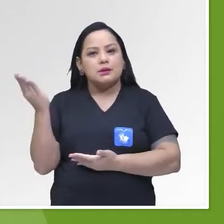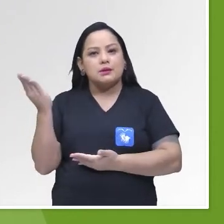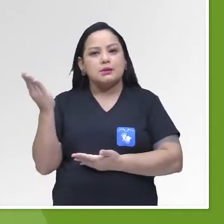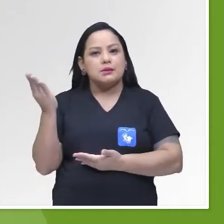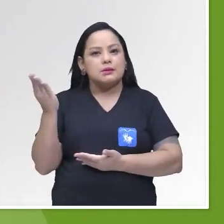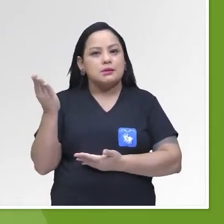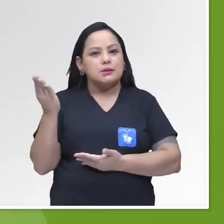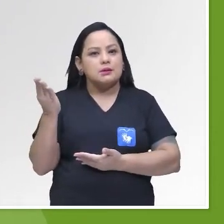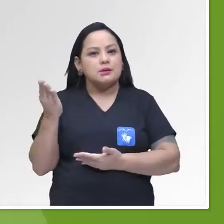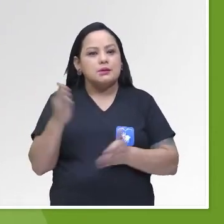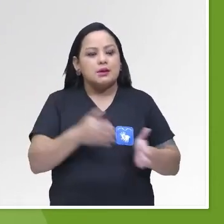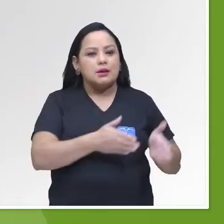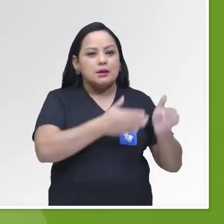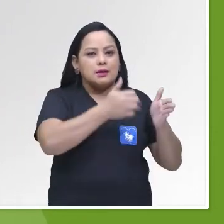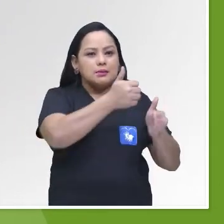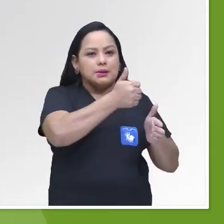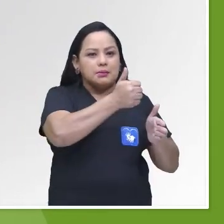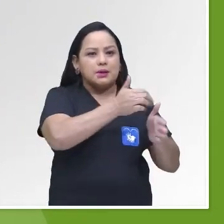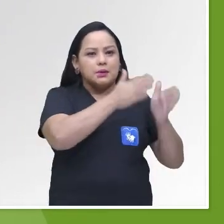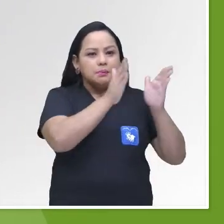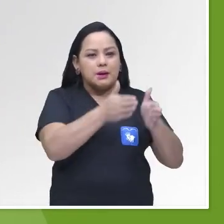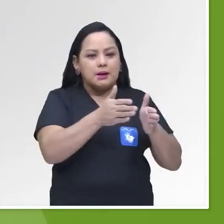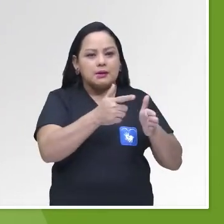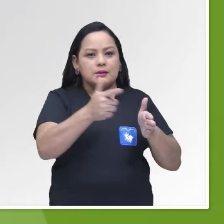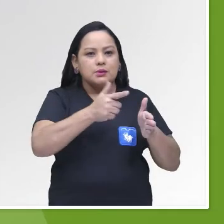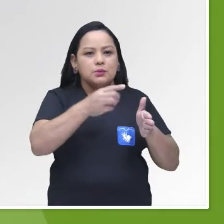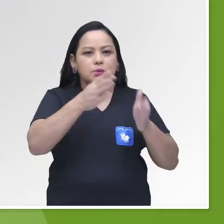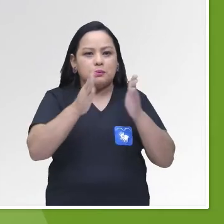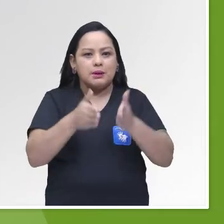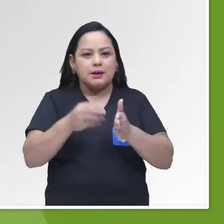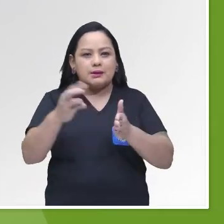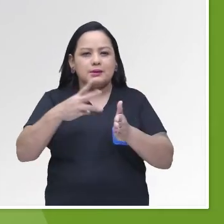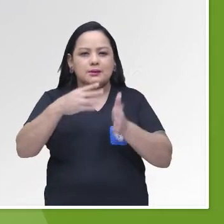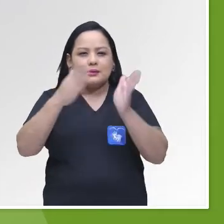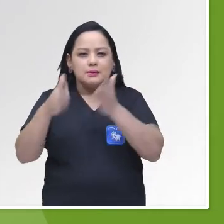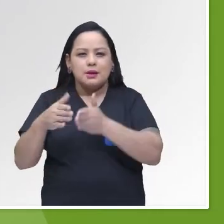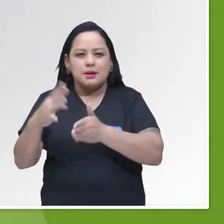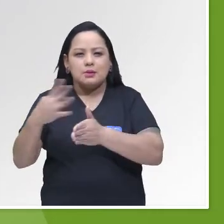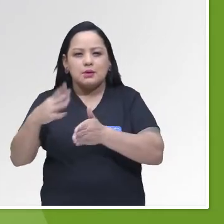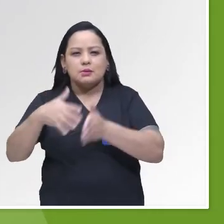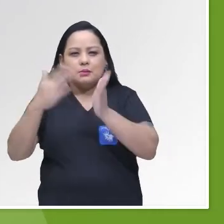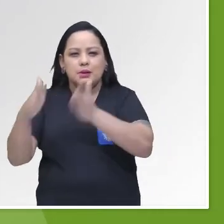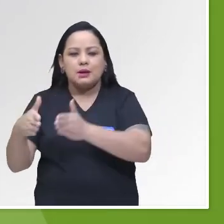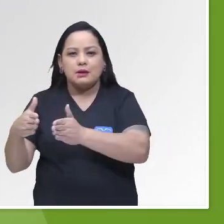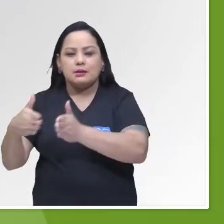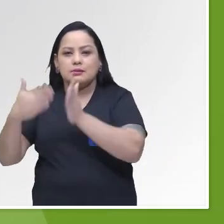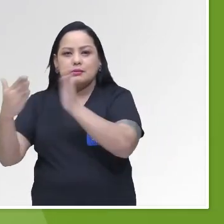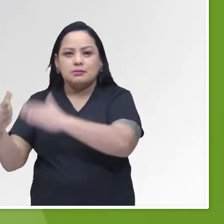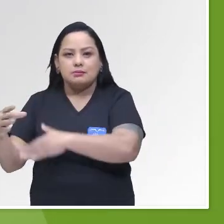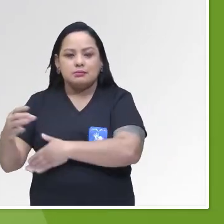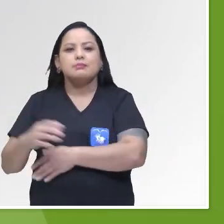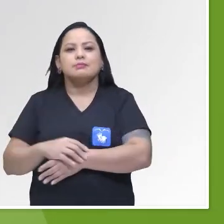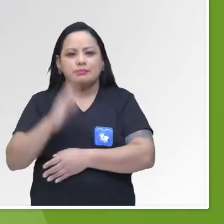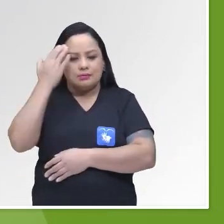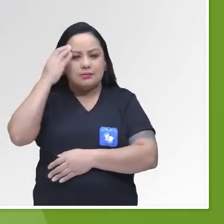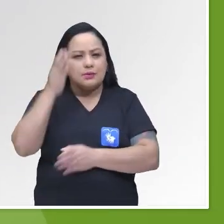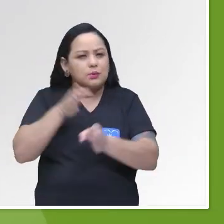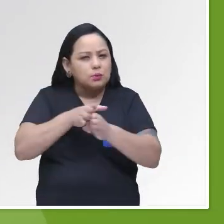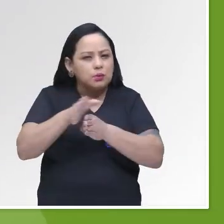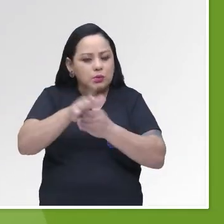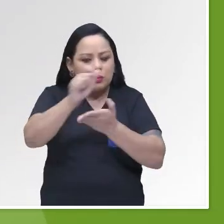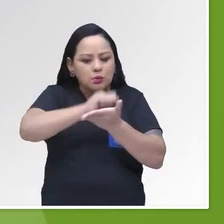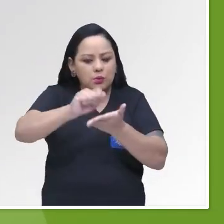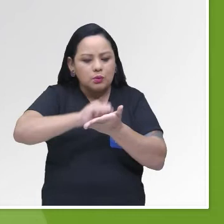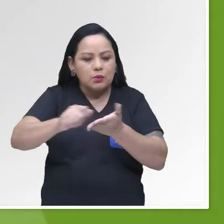importante essa ordem aqui, tá, gente? Quem tiver celular, tira uma foto, anotem que